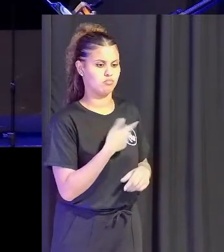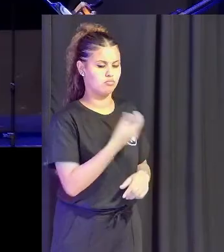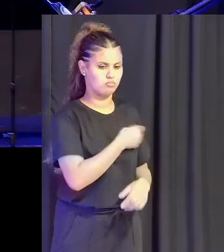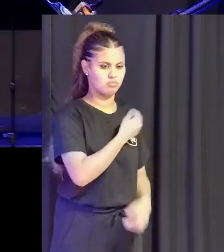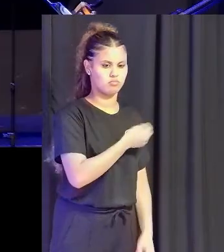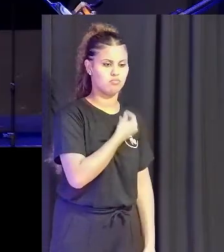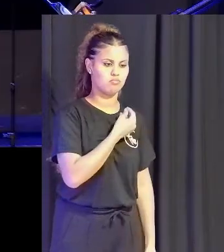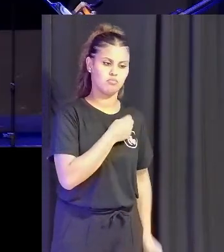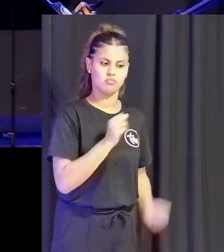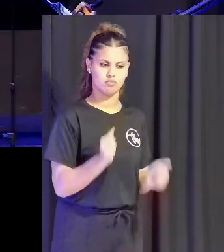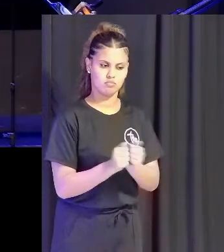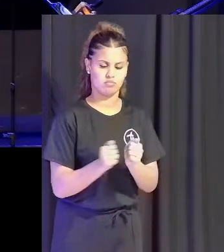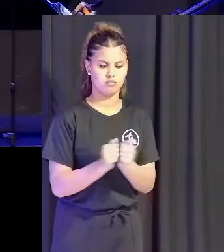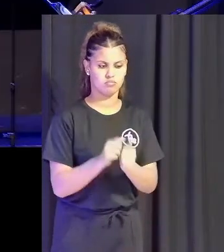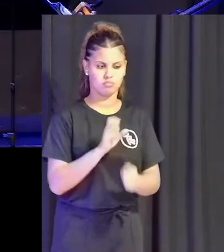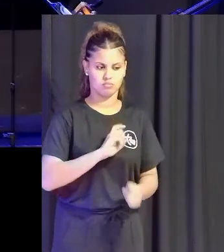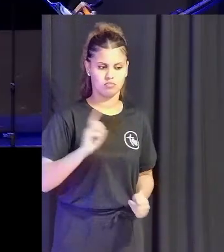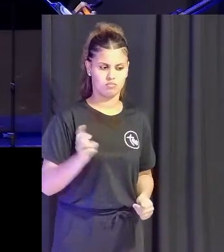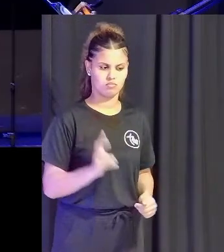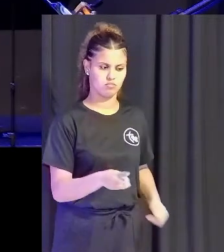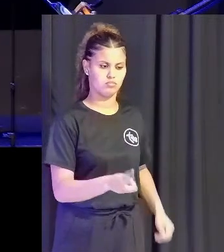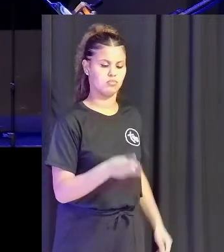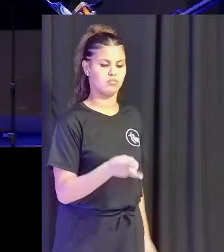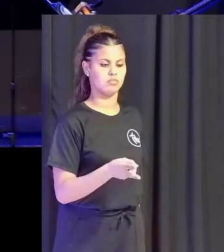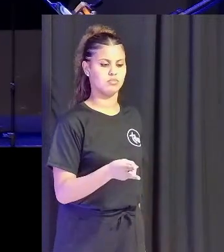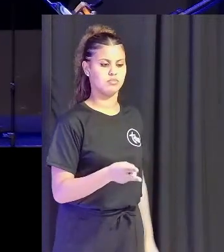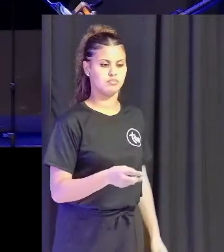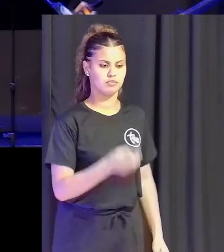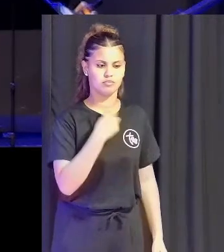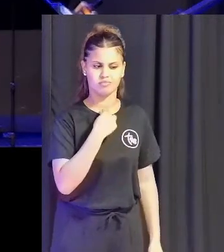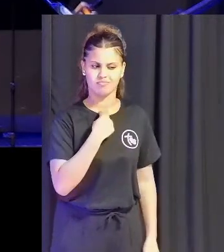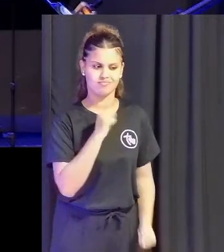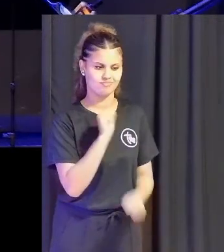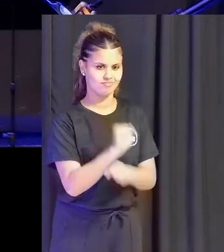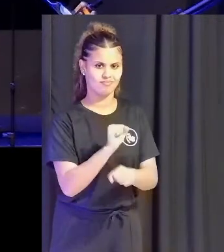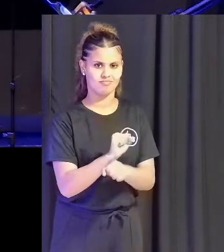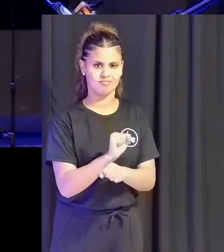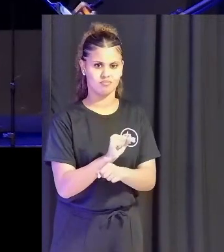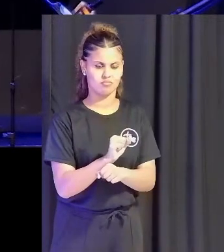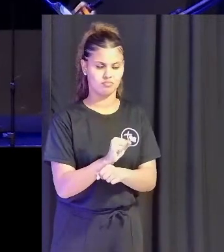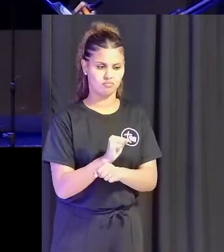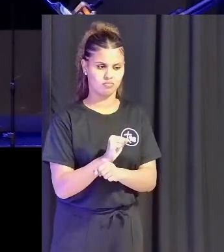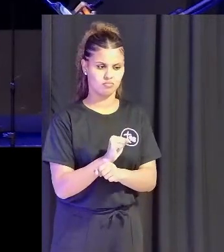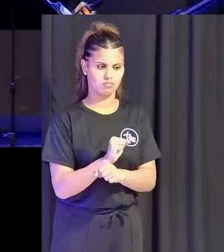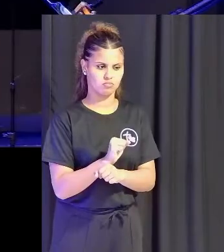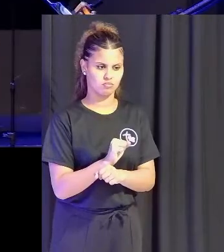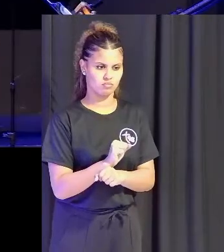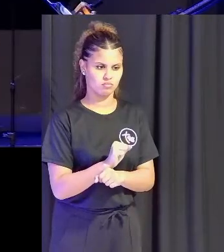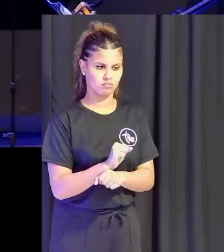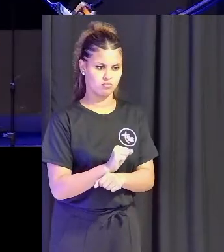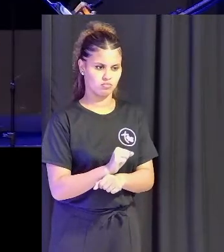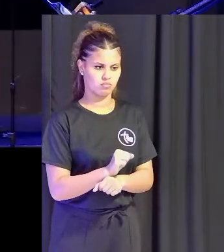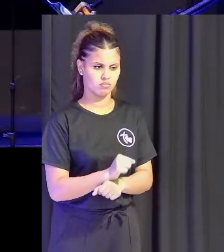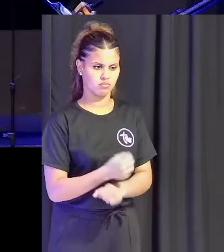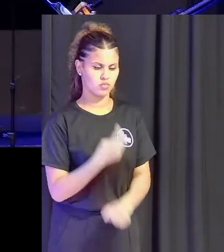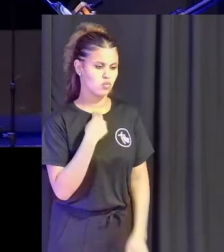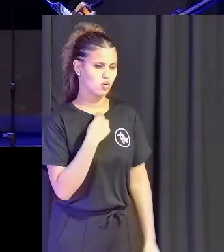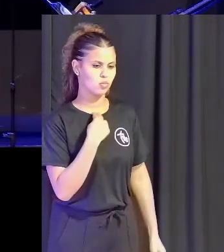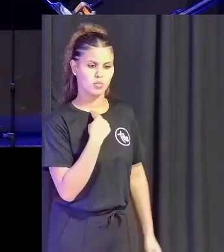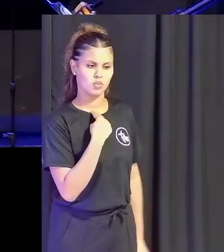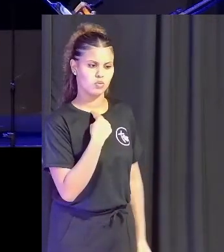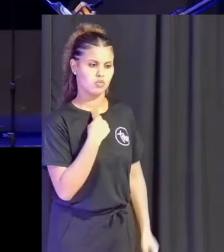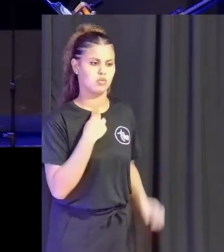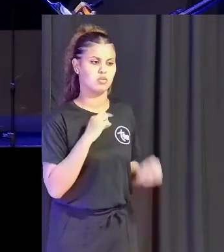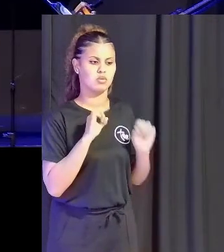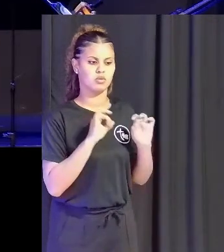está continuando. Não paremos de avançar com Jesus. Nunca deixemos de lado ou nos